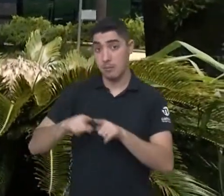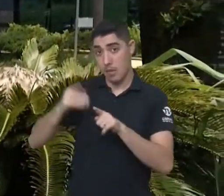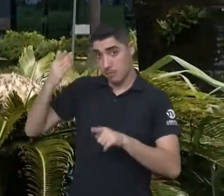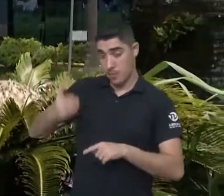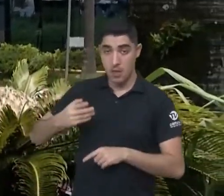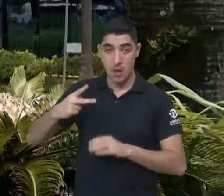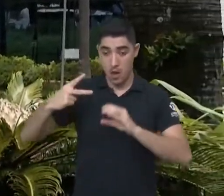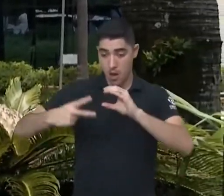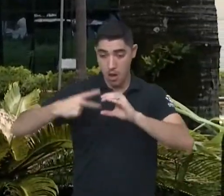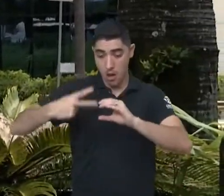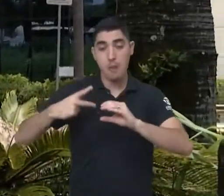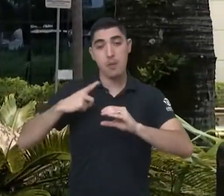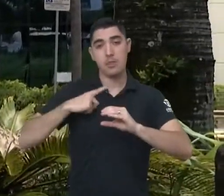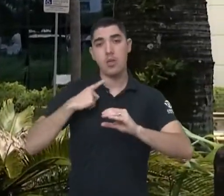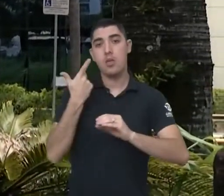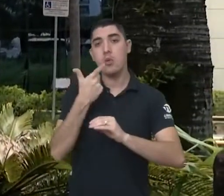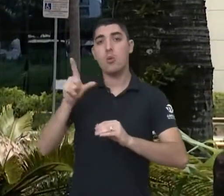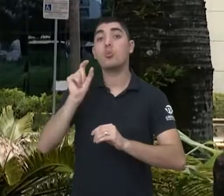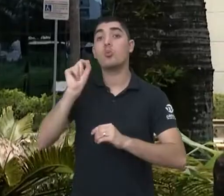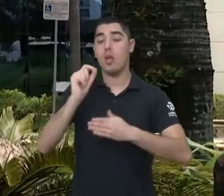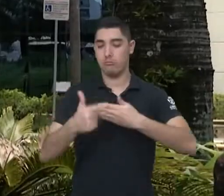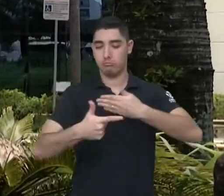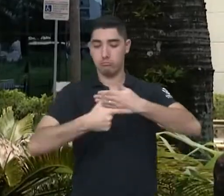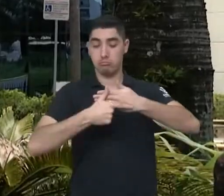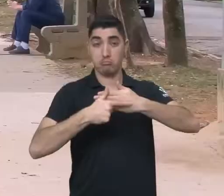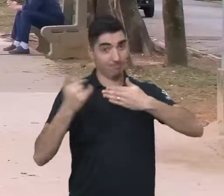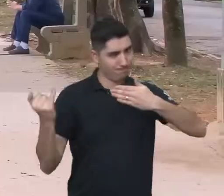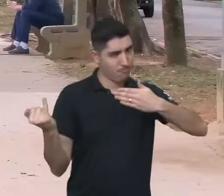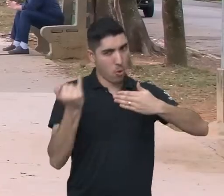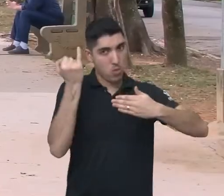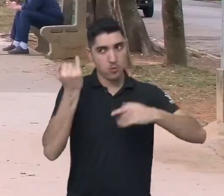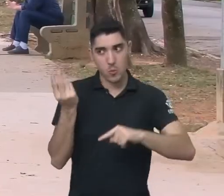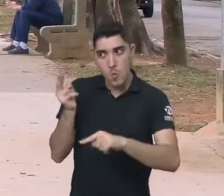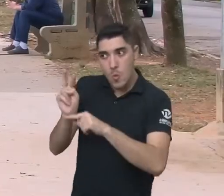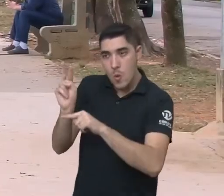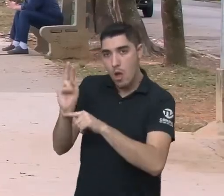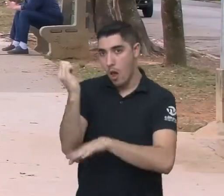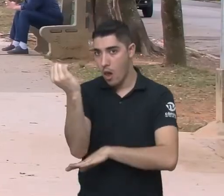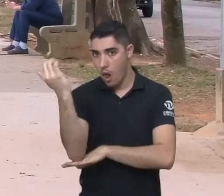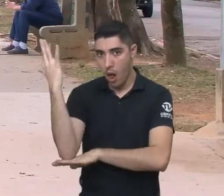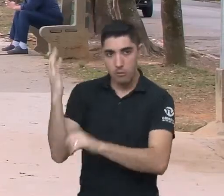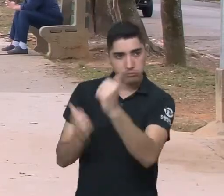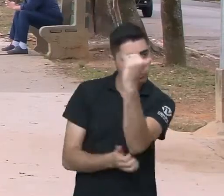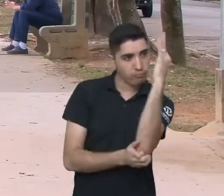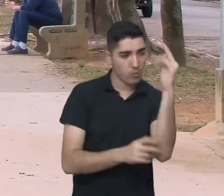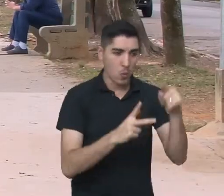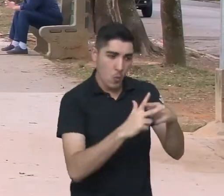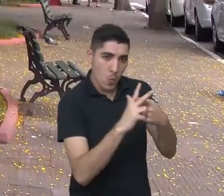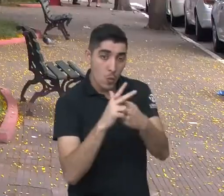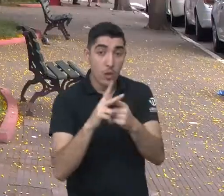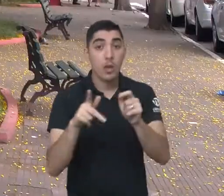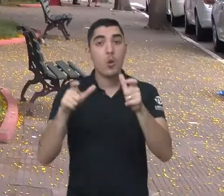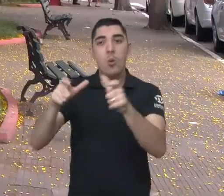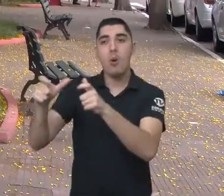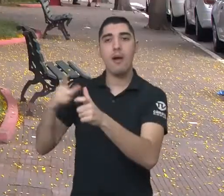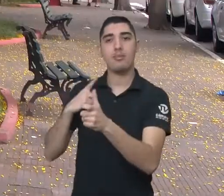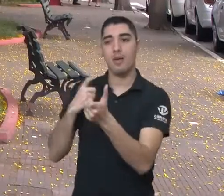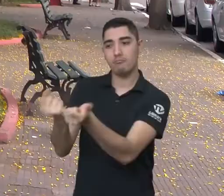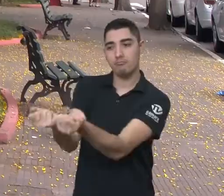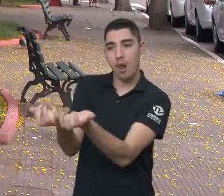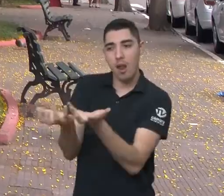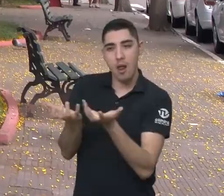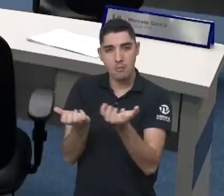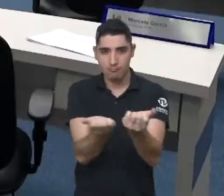os parlamentares, a Câmara também tem outro papel importante para a preservação e proteção das árvores e das áreas de mata